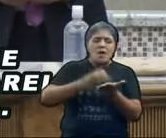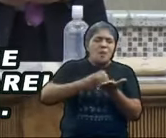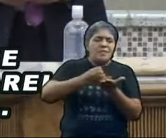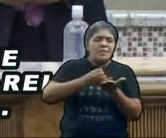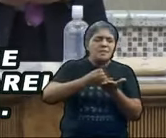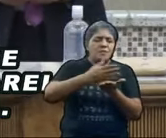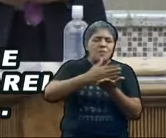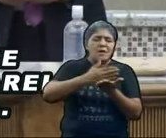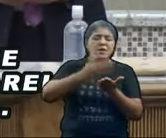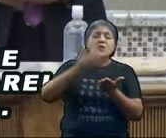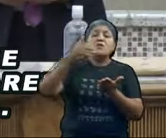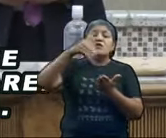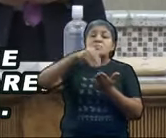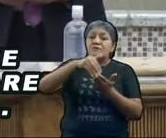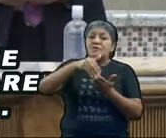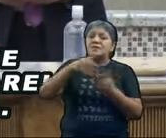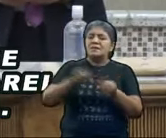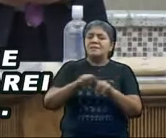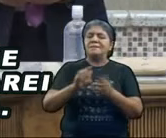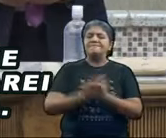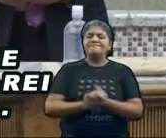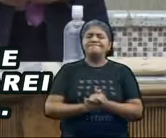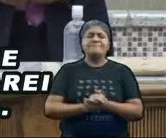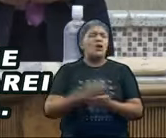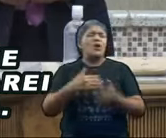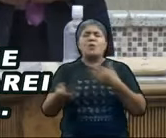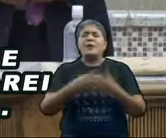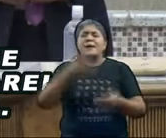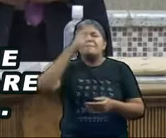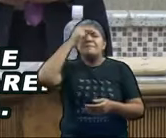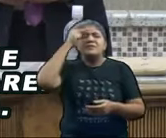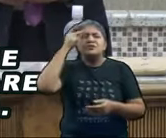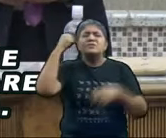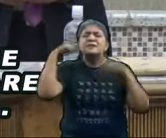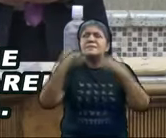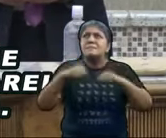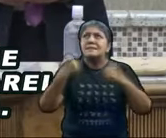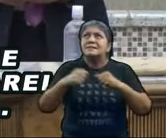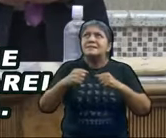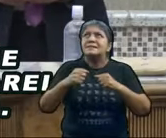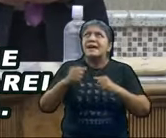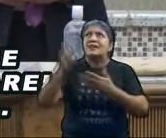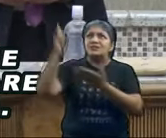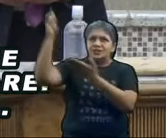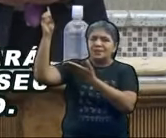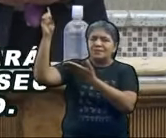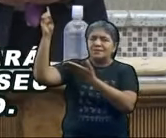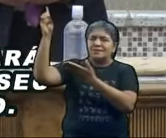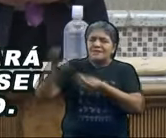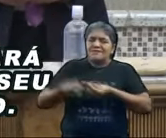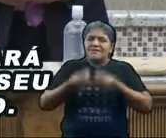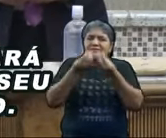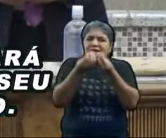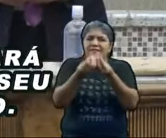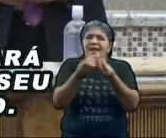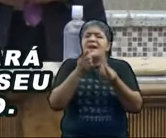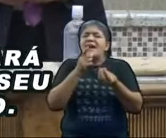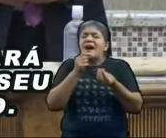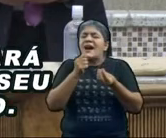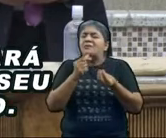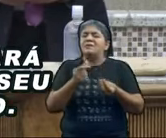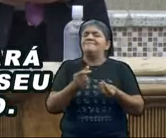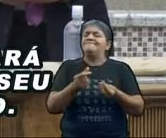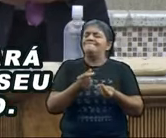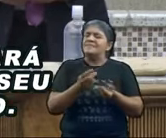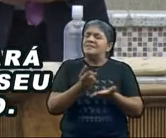quem quer que tiver sede, de graça lhe darei da água da vida. Quem